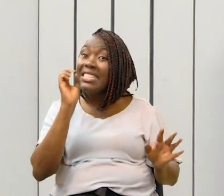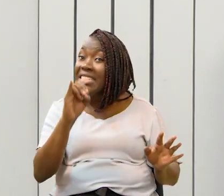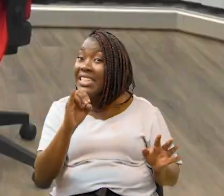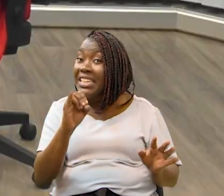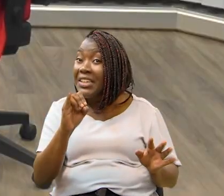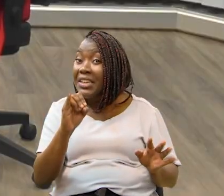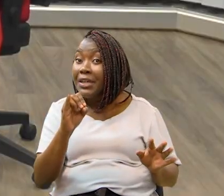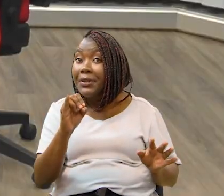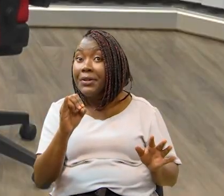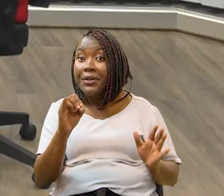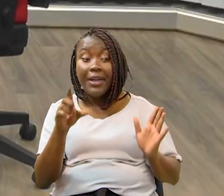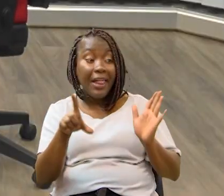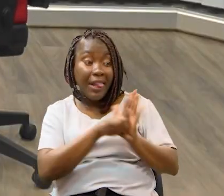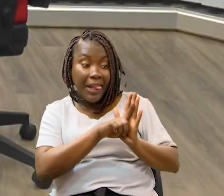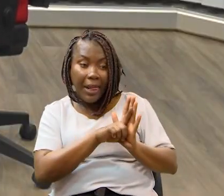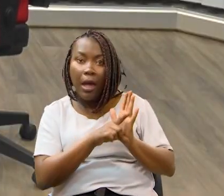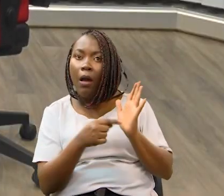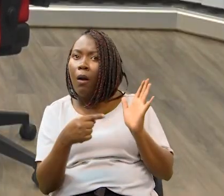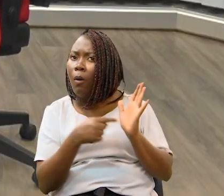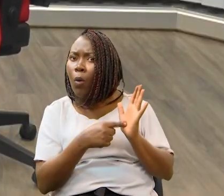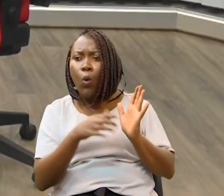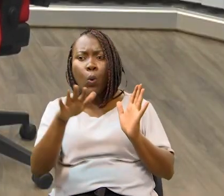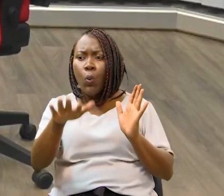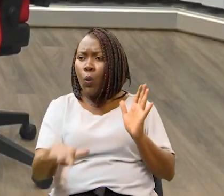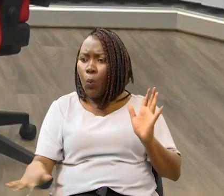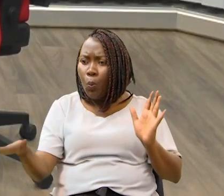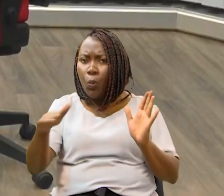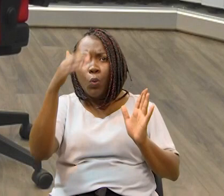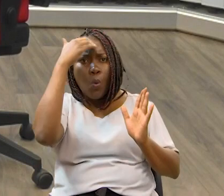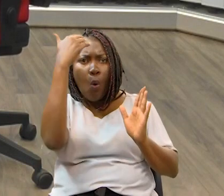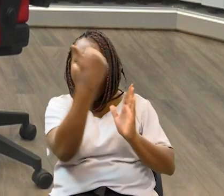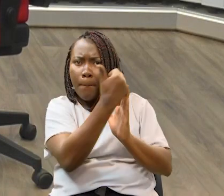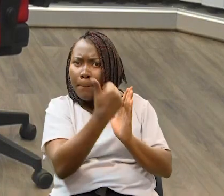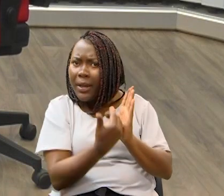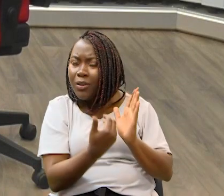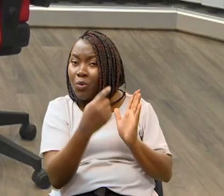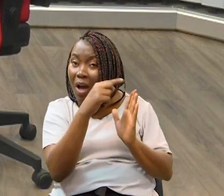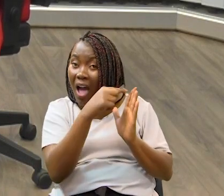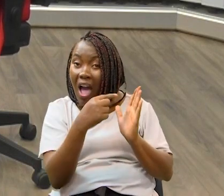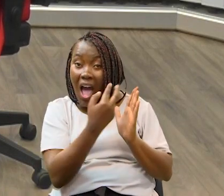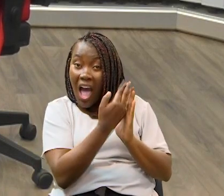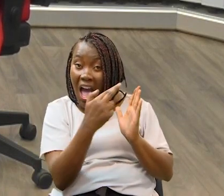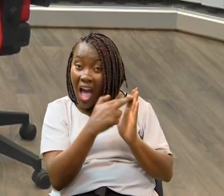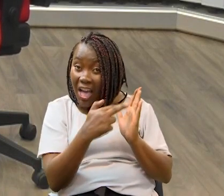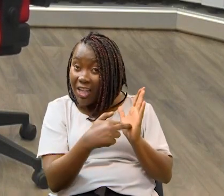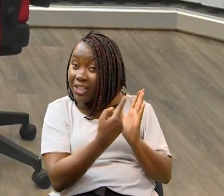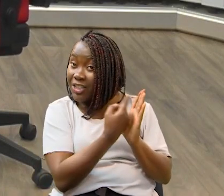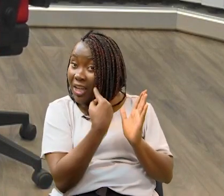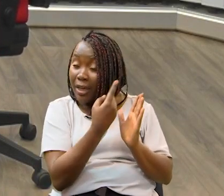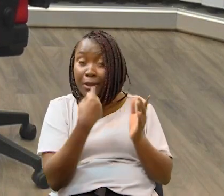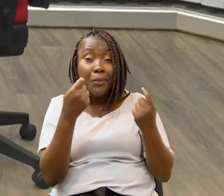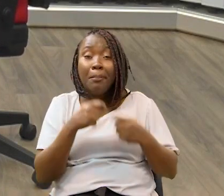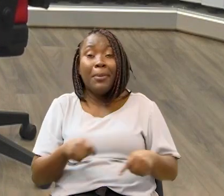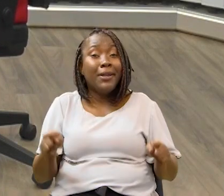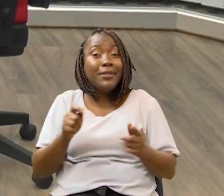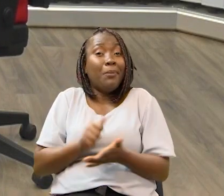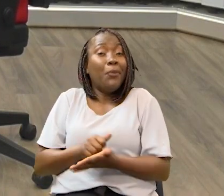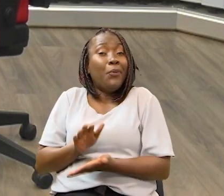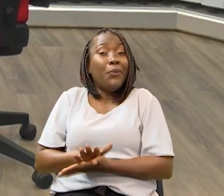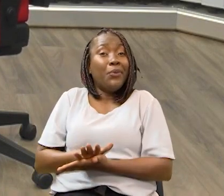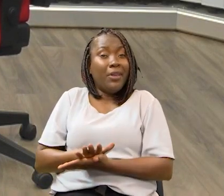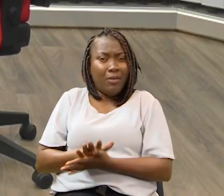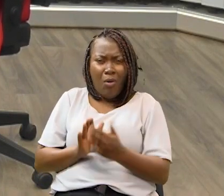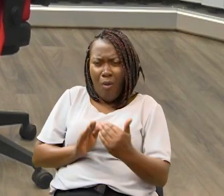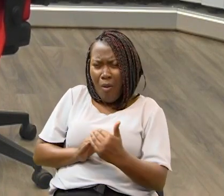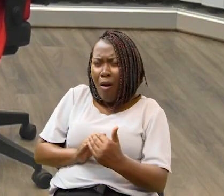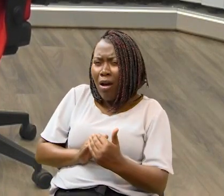o negócio fosse tão assim legal, se todo mundo tivesse cumprindo as regras, não precisava da multa,